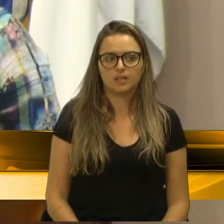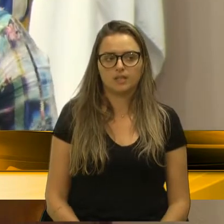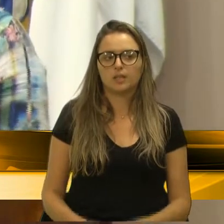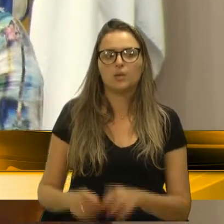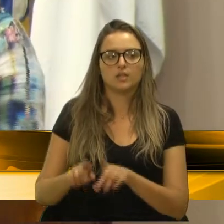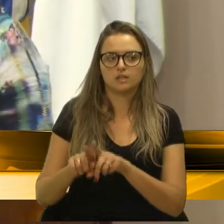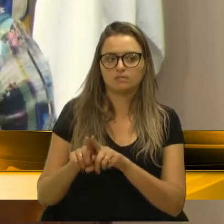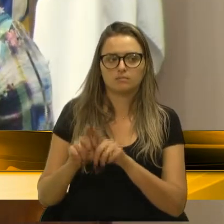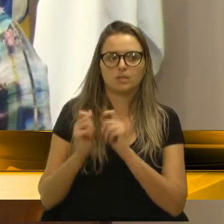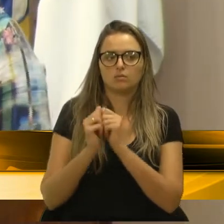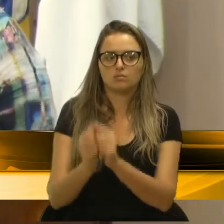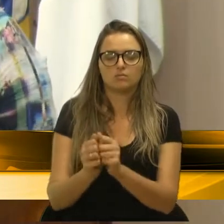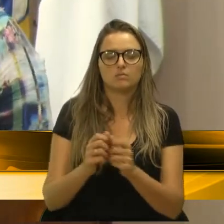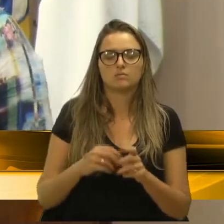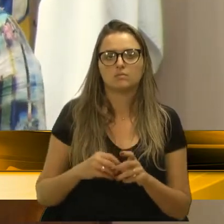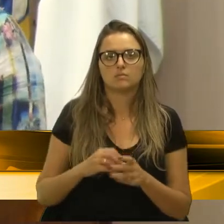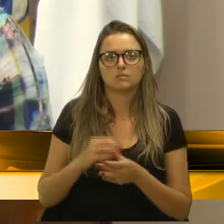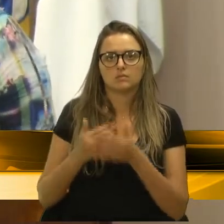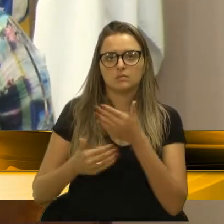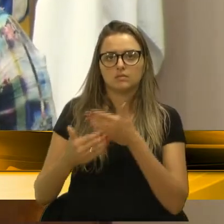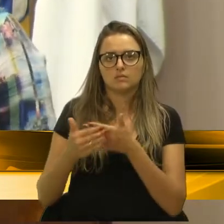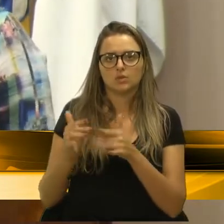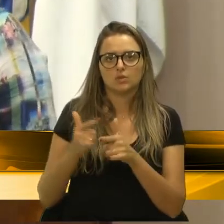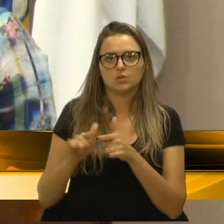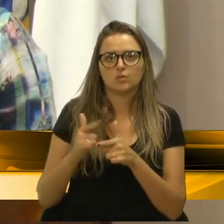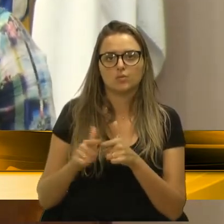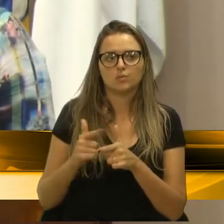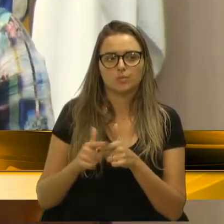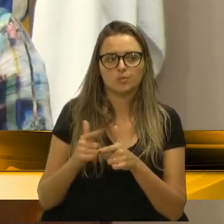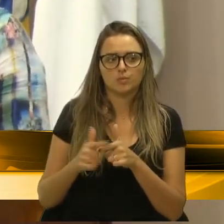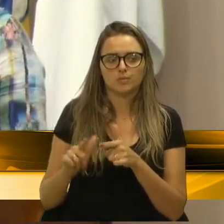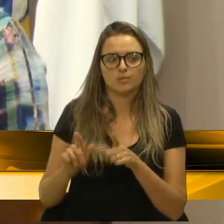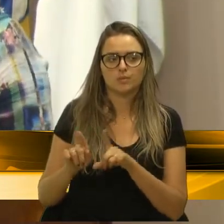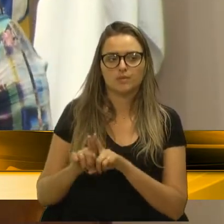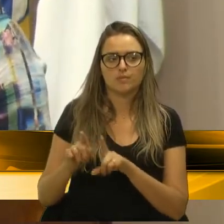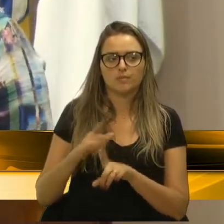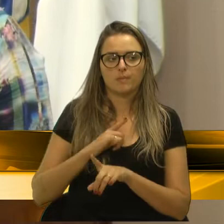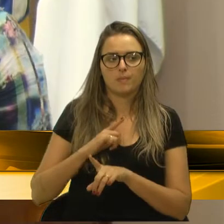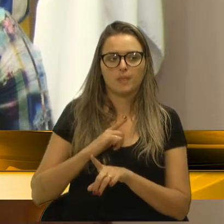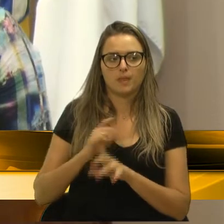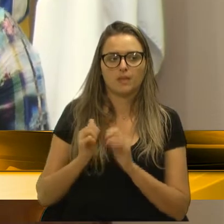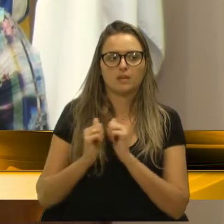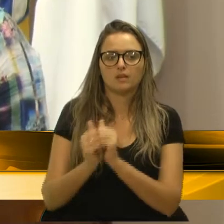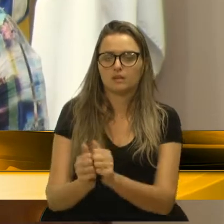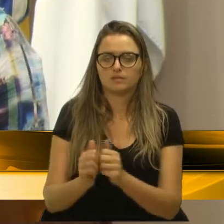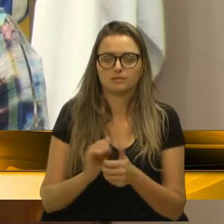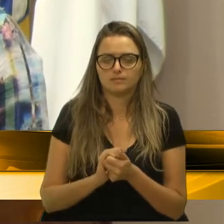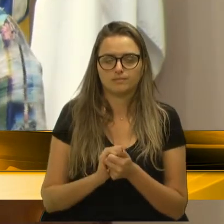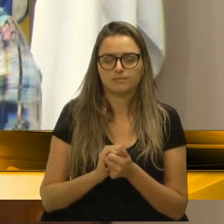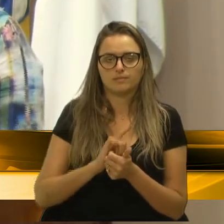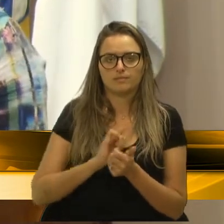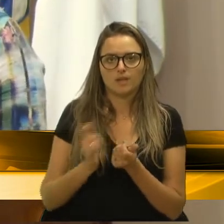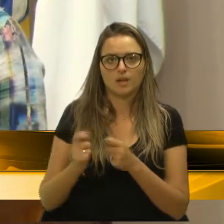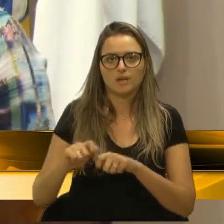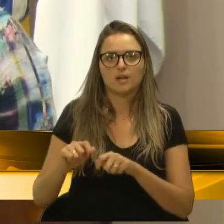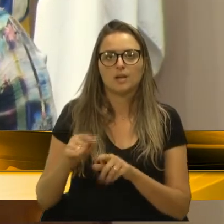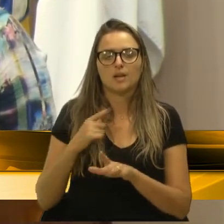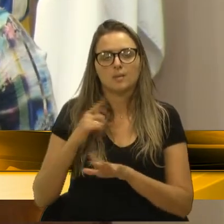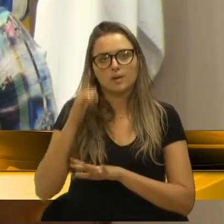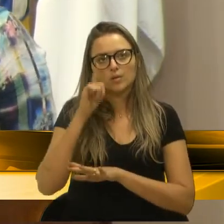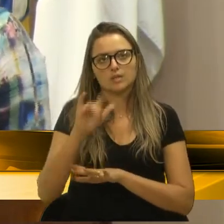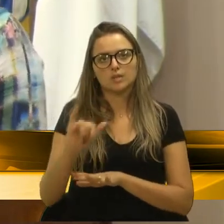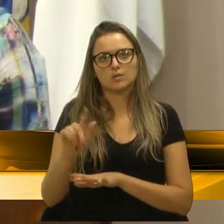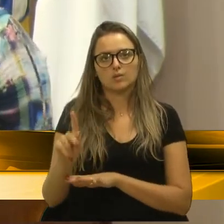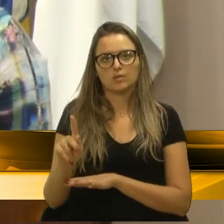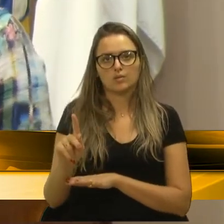sobrecarregados, com vários problemas, né, a questão salarial, a questão do IP, que não é dado condições, né, para acesso do IP,